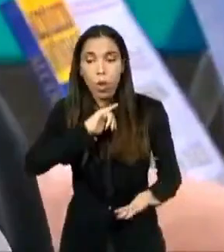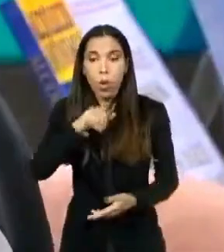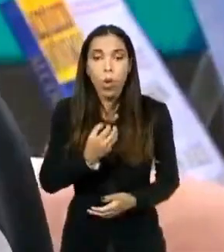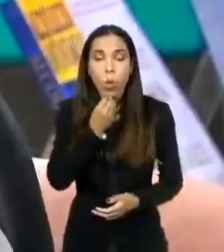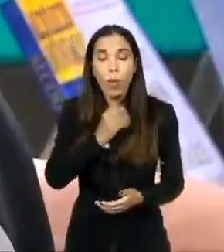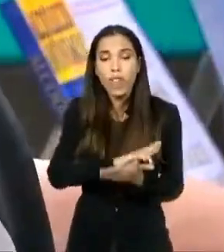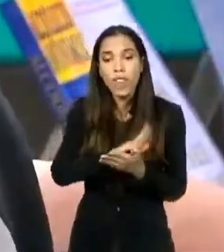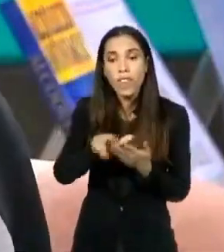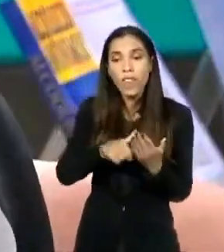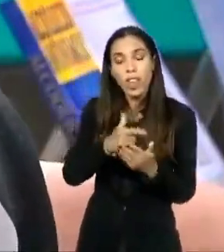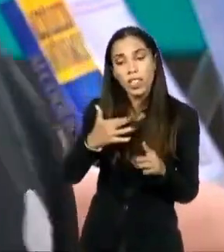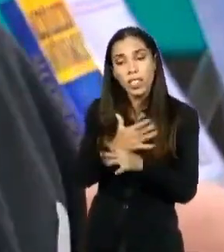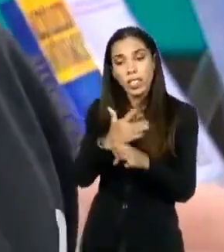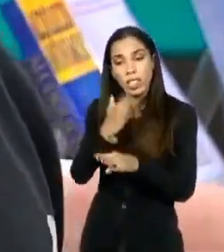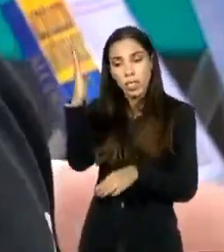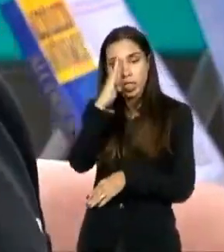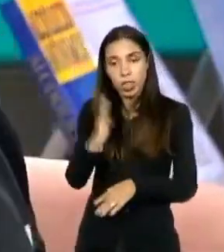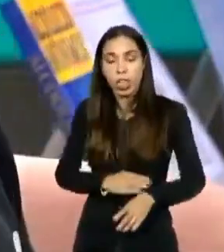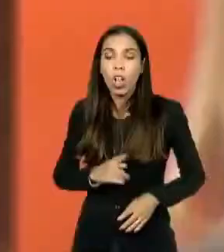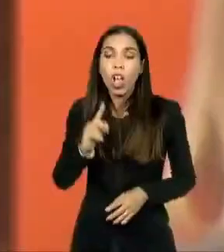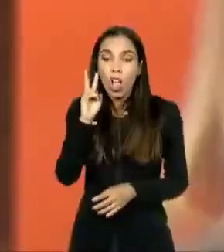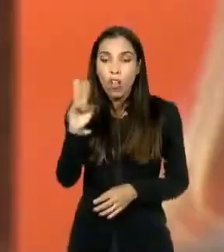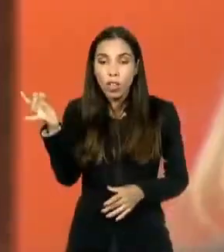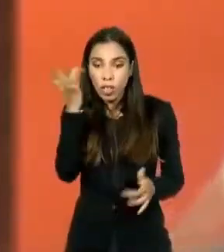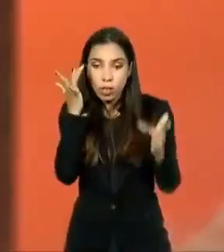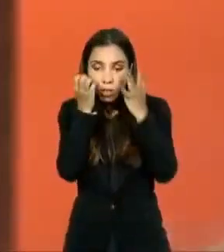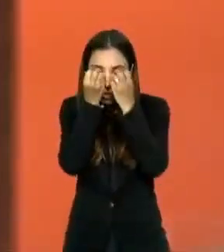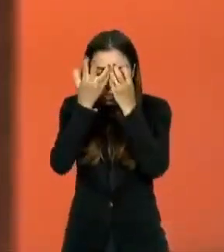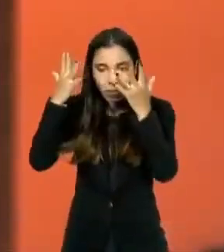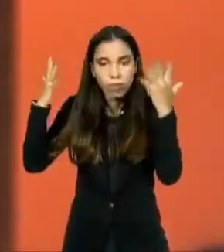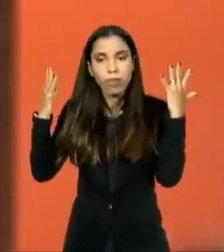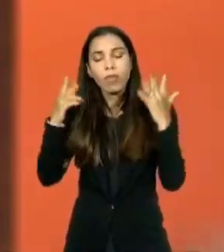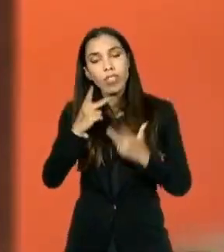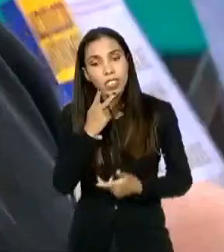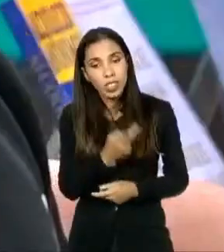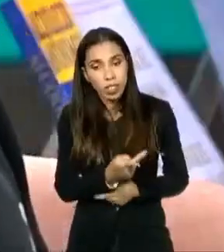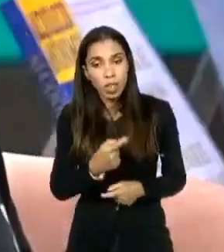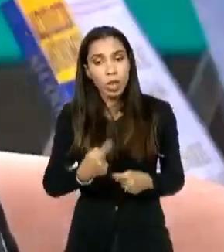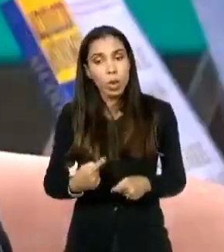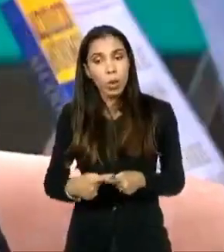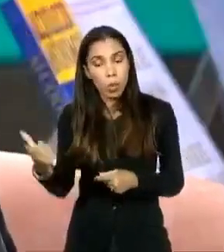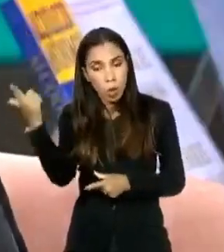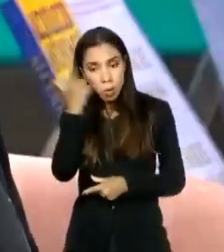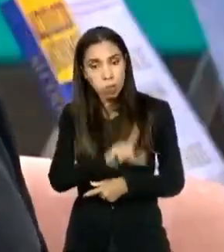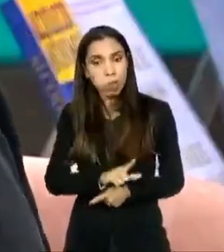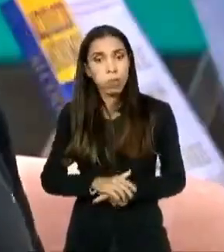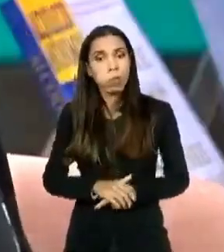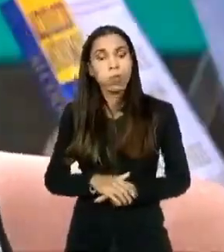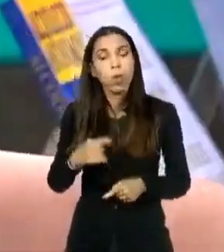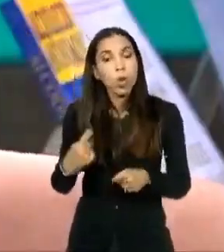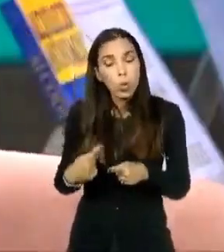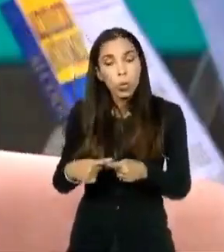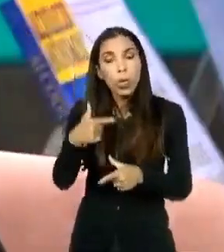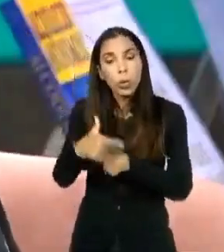cidades brasileiras, como você diz, e eu vejo o brilho do seu olhar quando você diz isso, é porque é uma conquista, meu amigo, e de